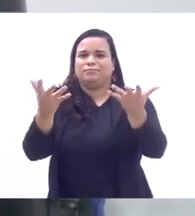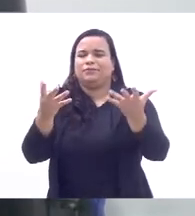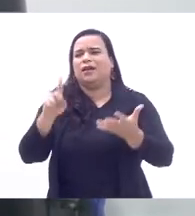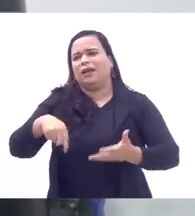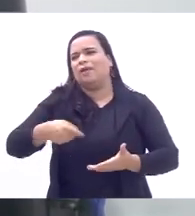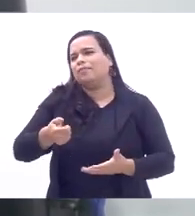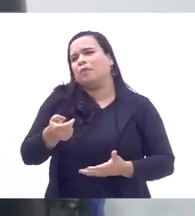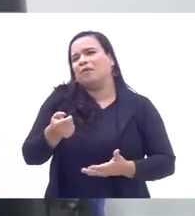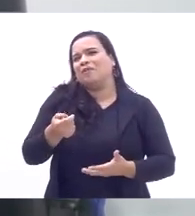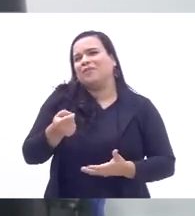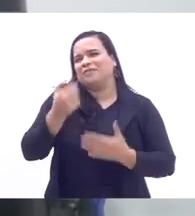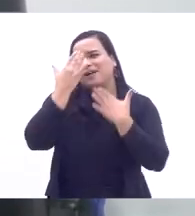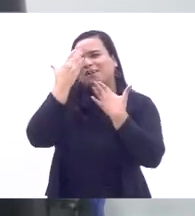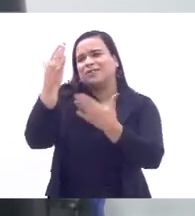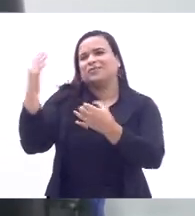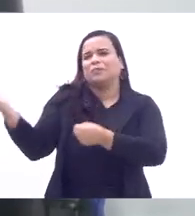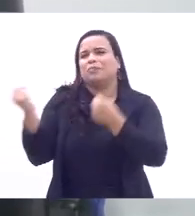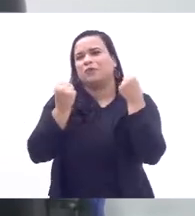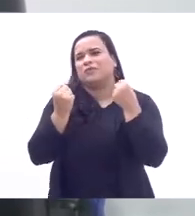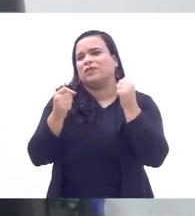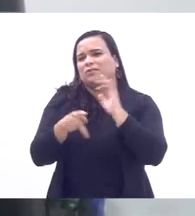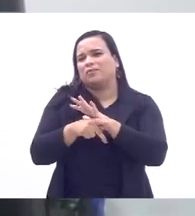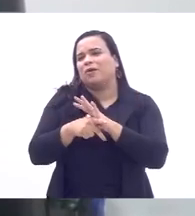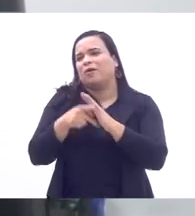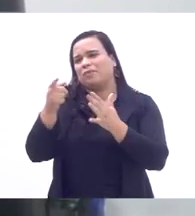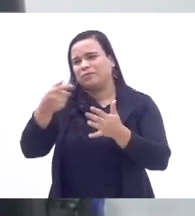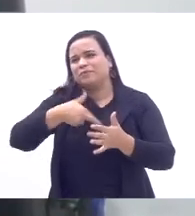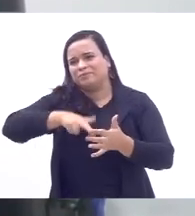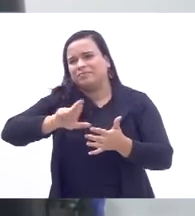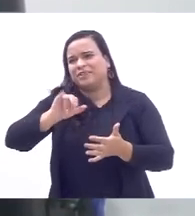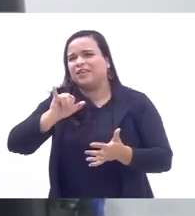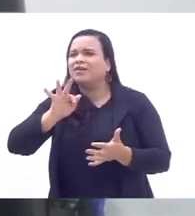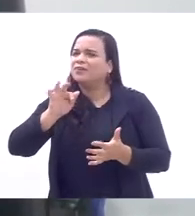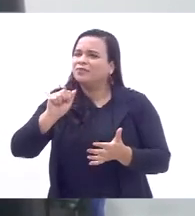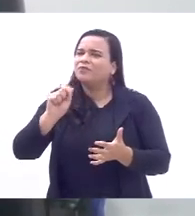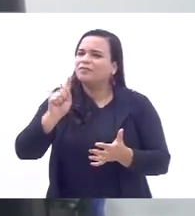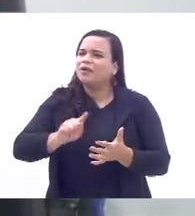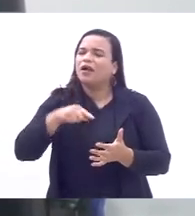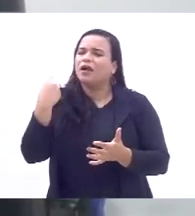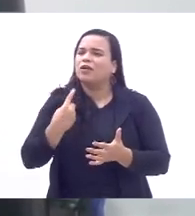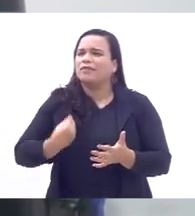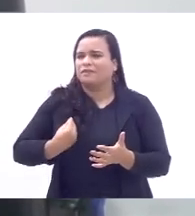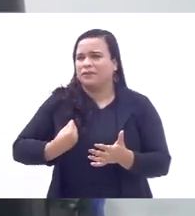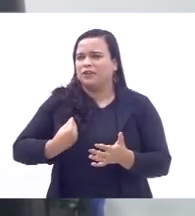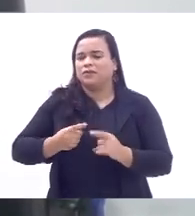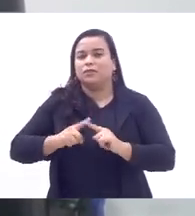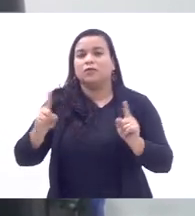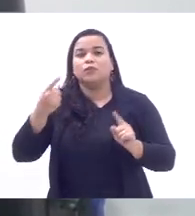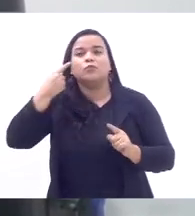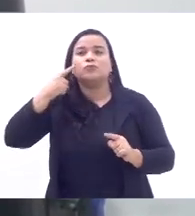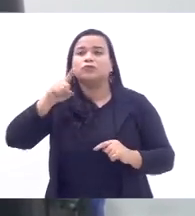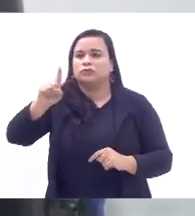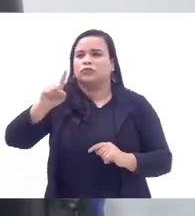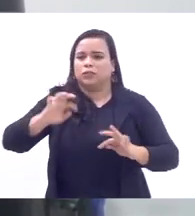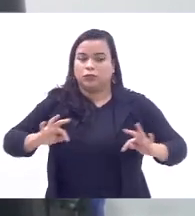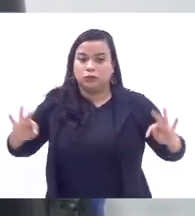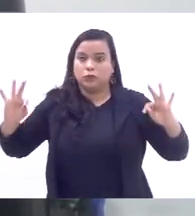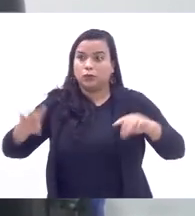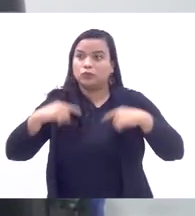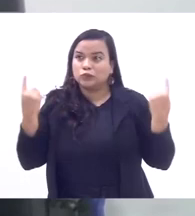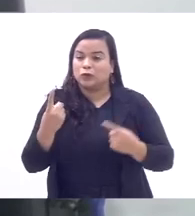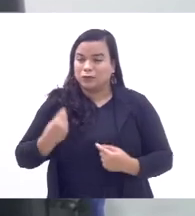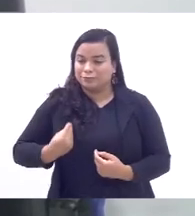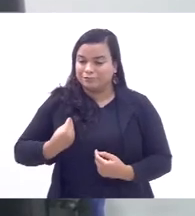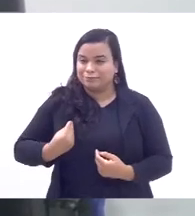para agradecer o poder de Ifá nas nossas vidas. Porém, um dia, para todos que estamos